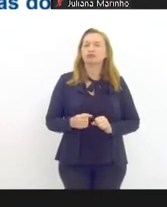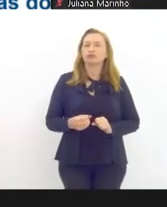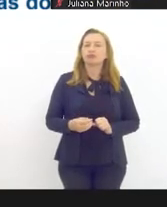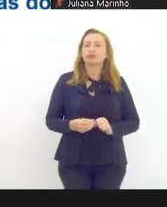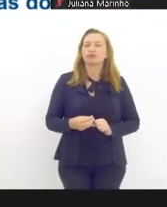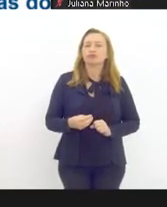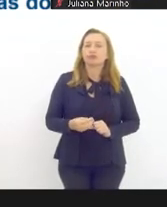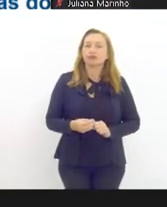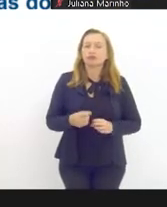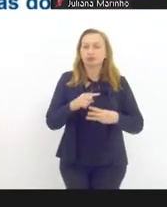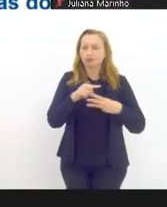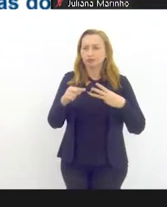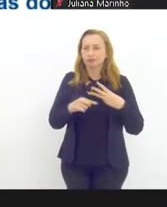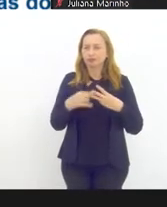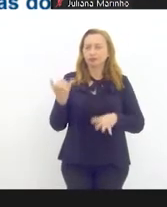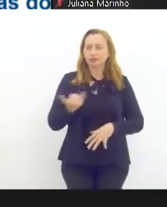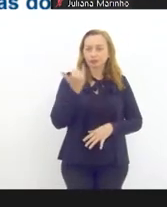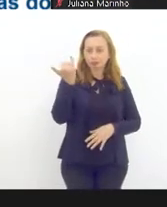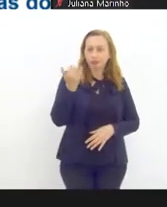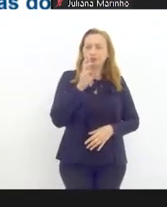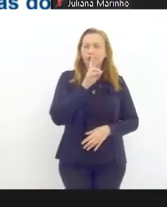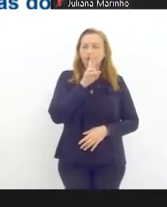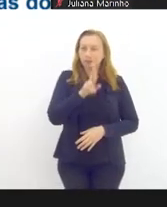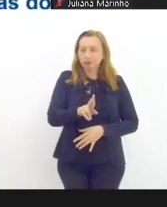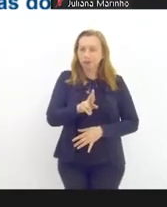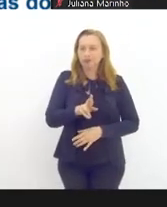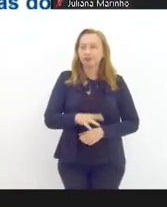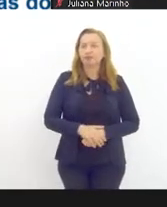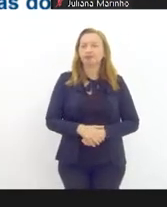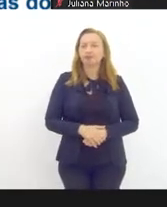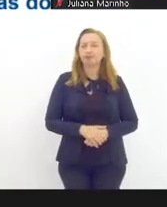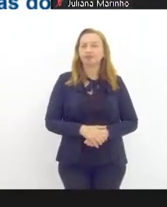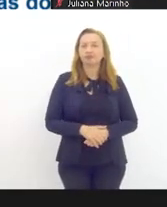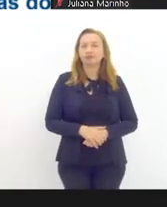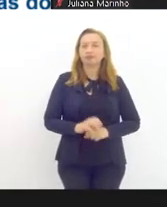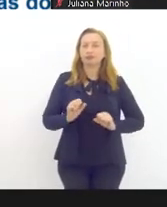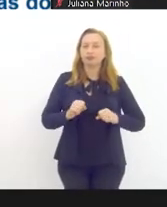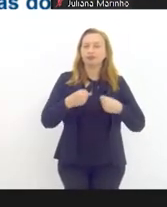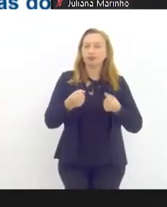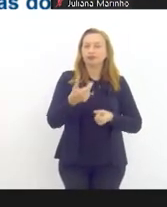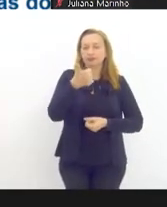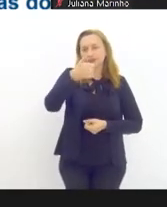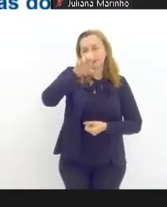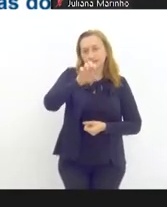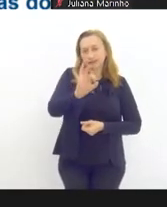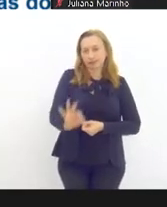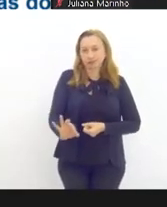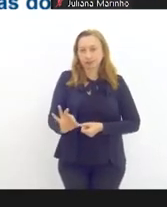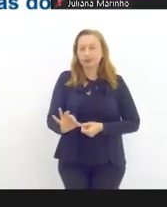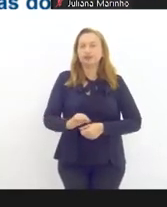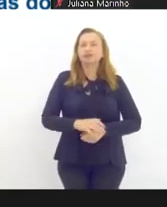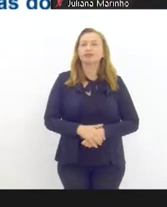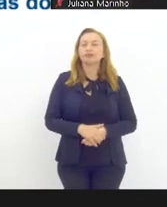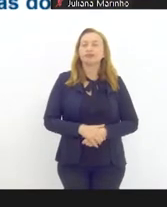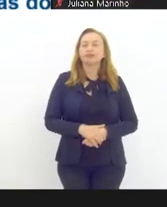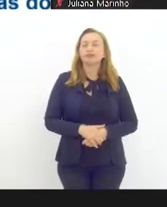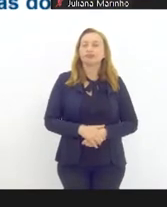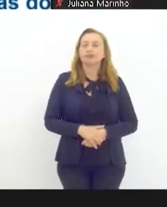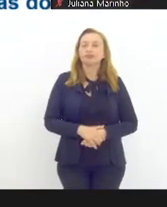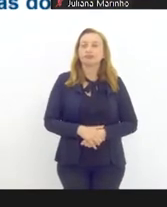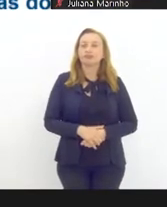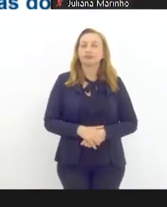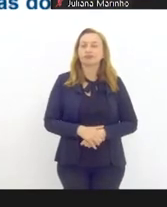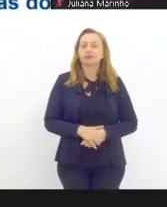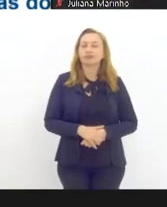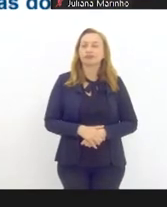os três importantes respostas, nossa parte, a defesa dos 15% de forma progressiva. Aqui a gente colocou